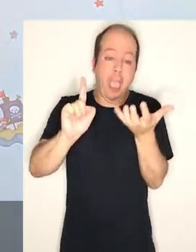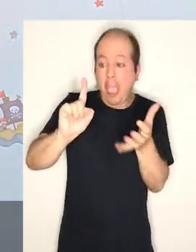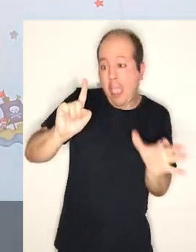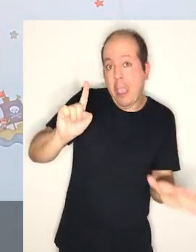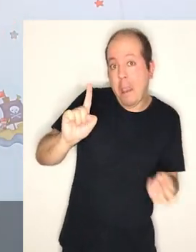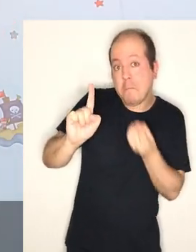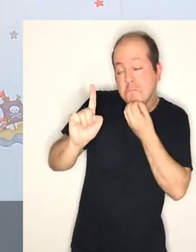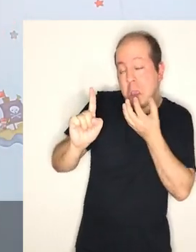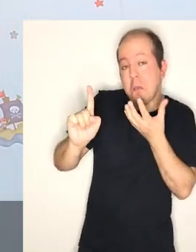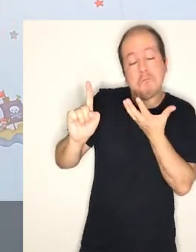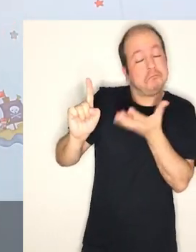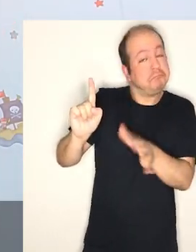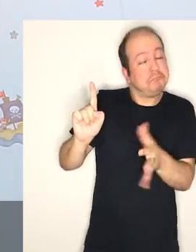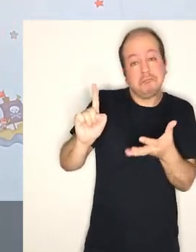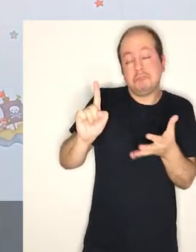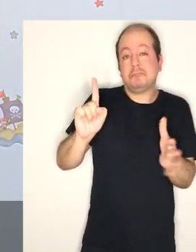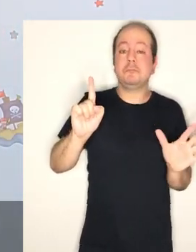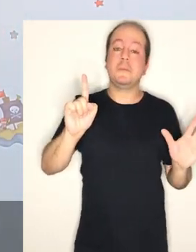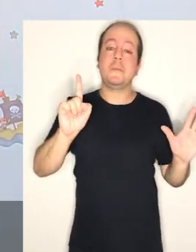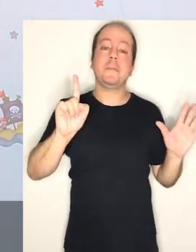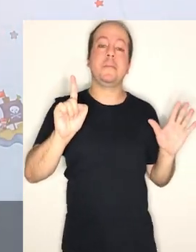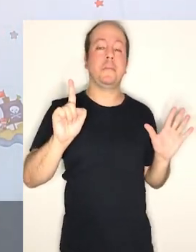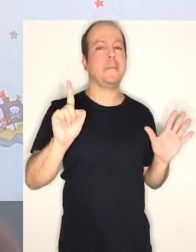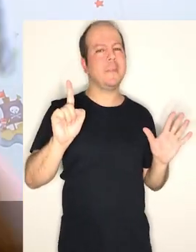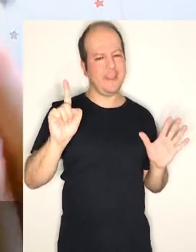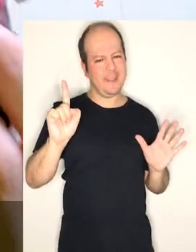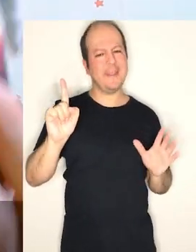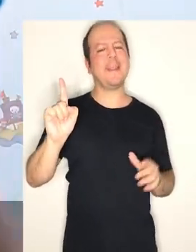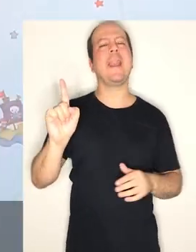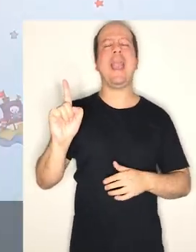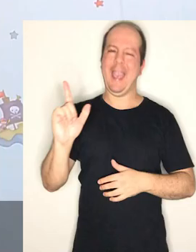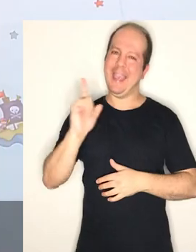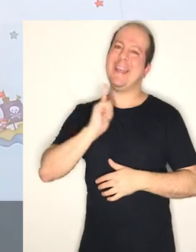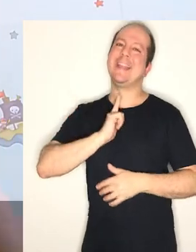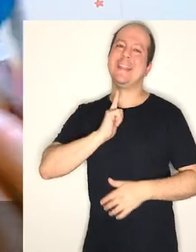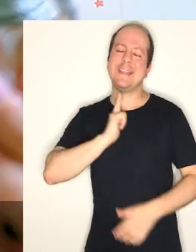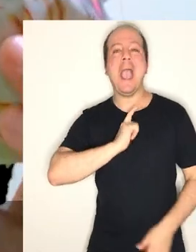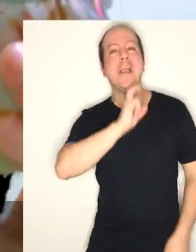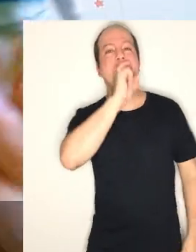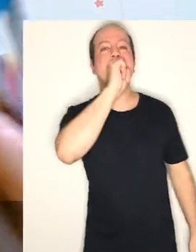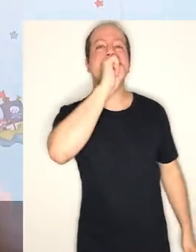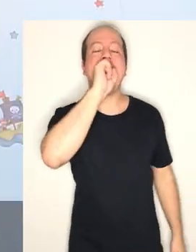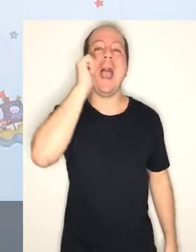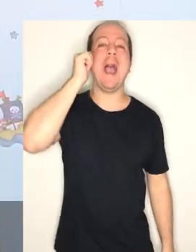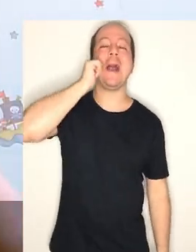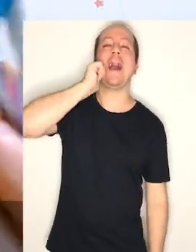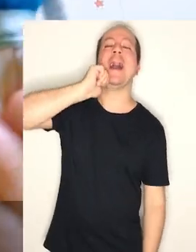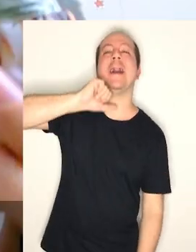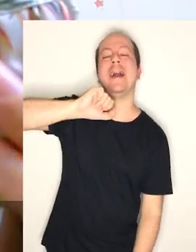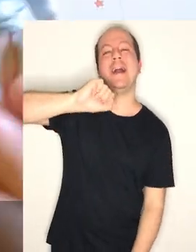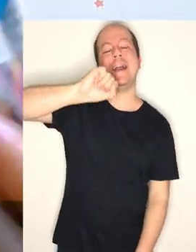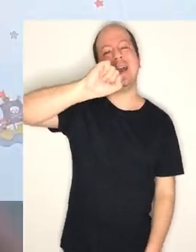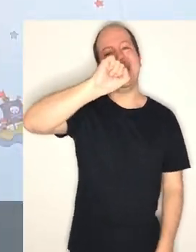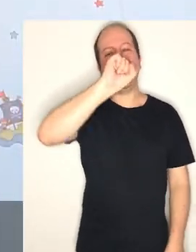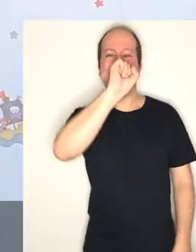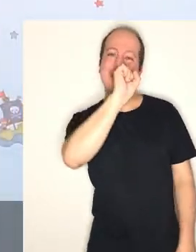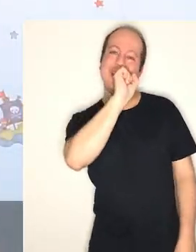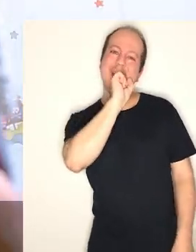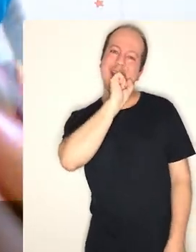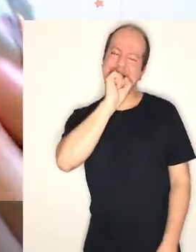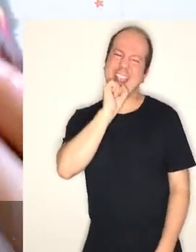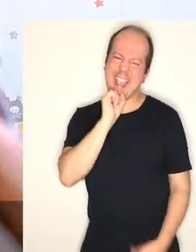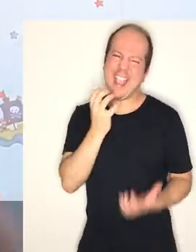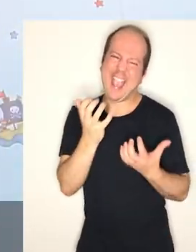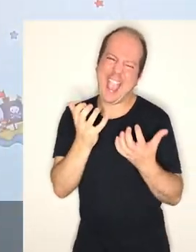mais quem lhe queira bem. Tenho papai e mamãe para